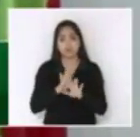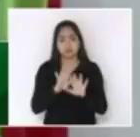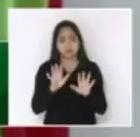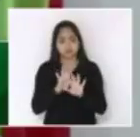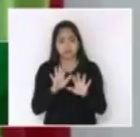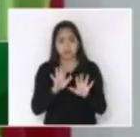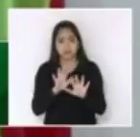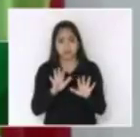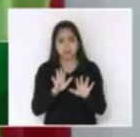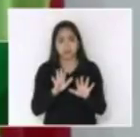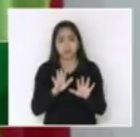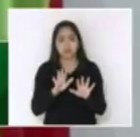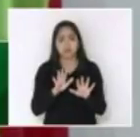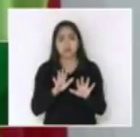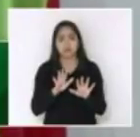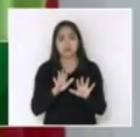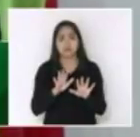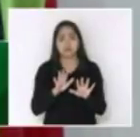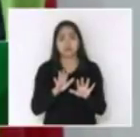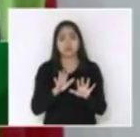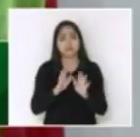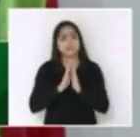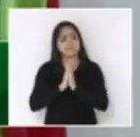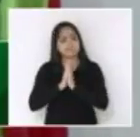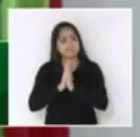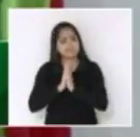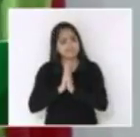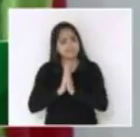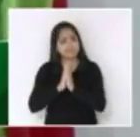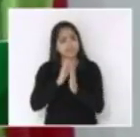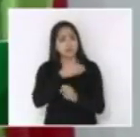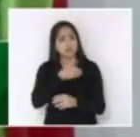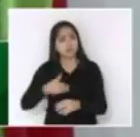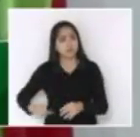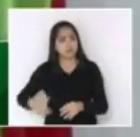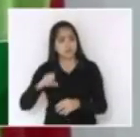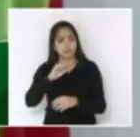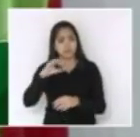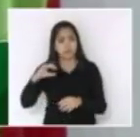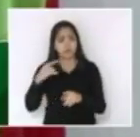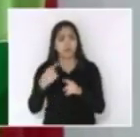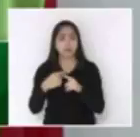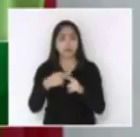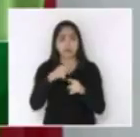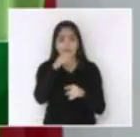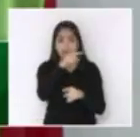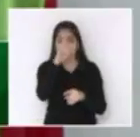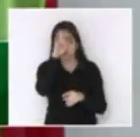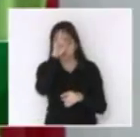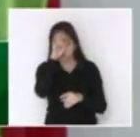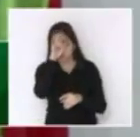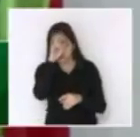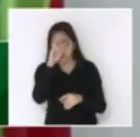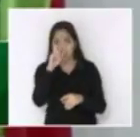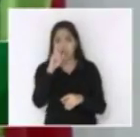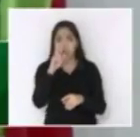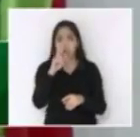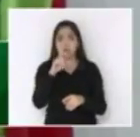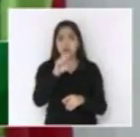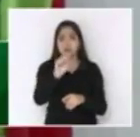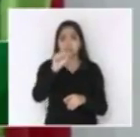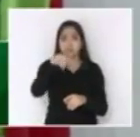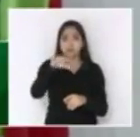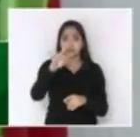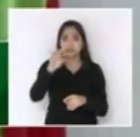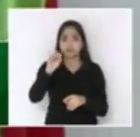puritanismo, eu quero fazer um apelo ao governo, porque o Hospital Santo Antônio, deputado Natalino, está para fechar a